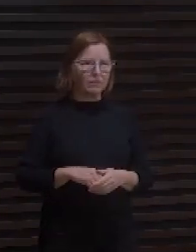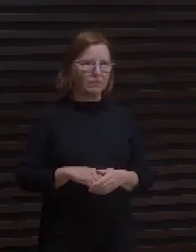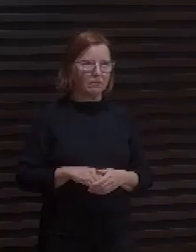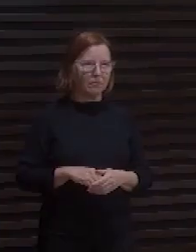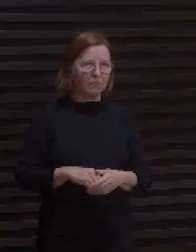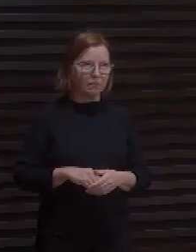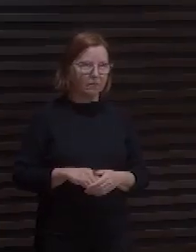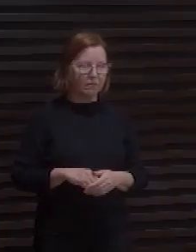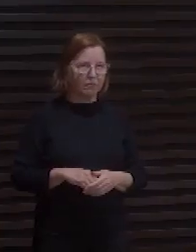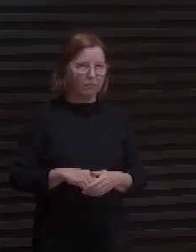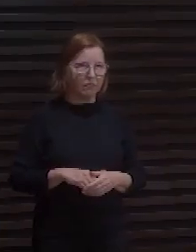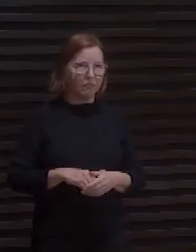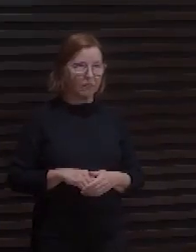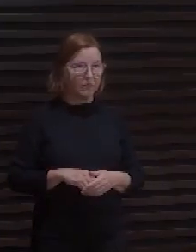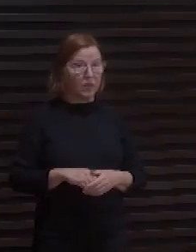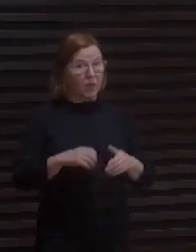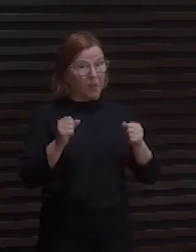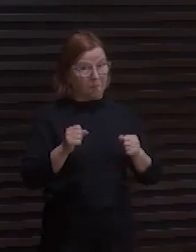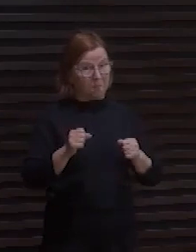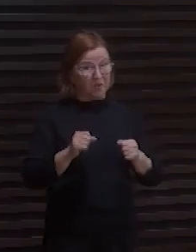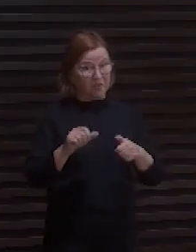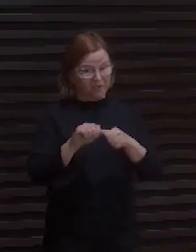E isso pode trazer uma escravidão. 4ª